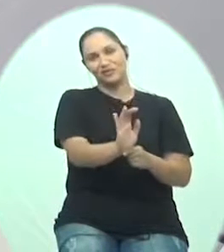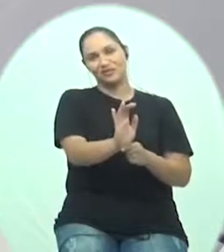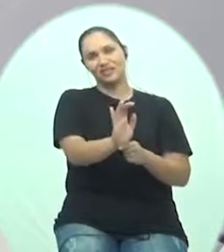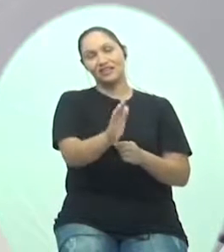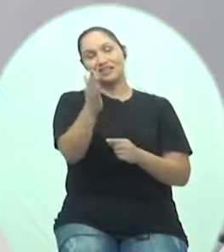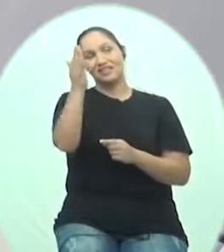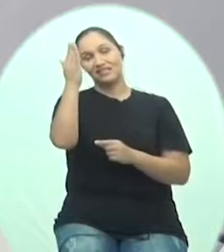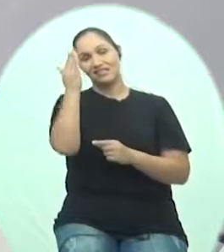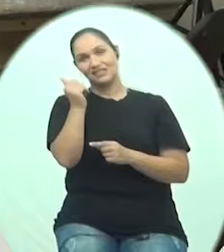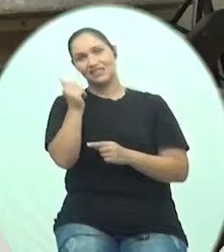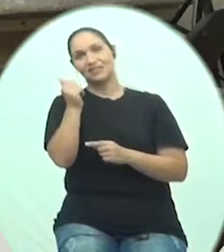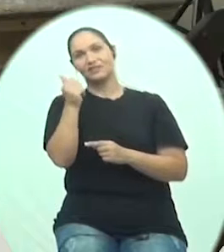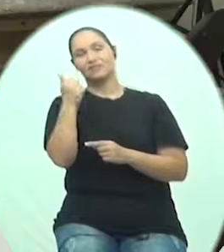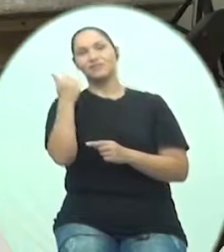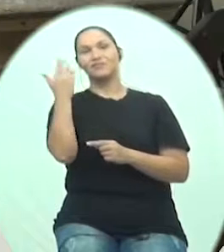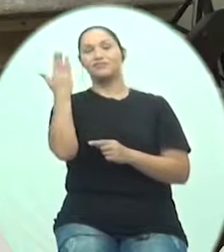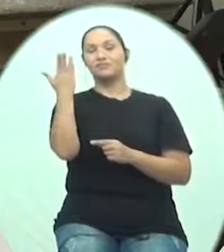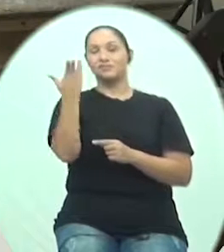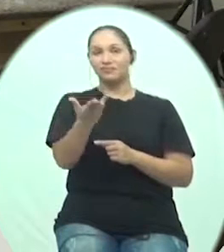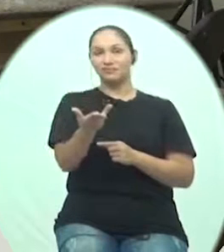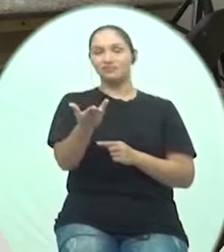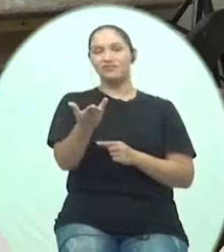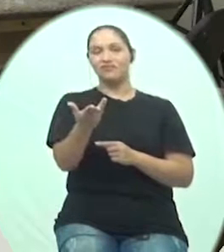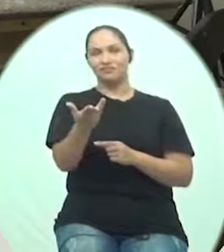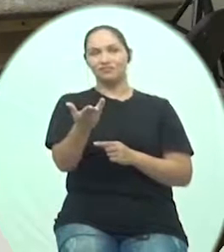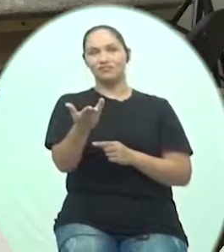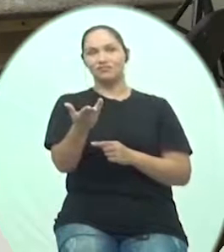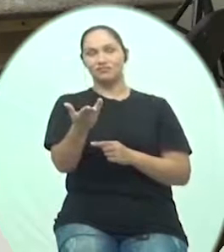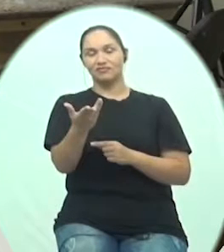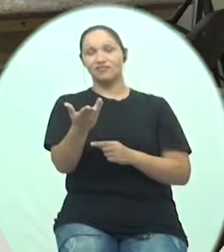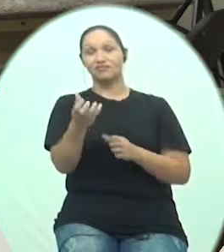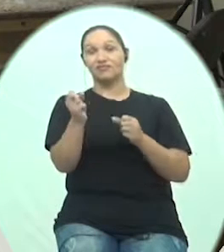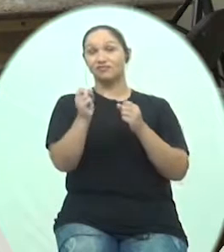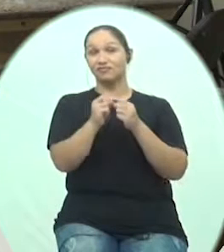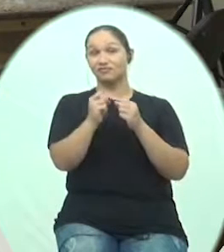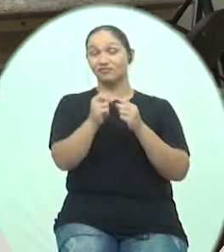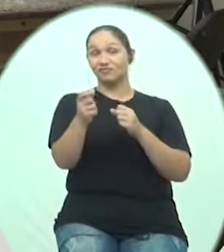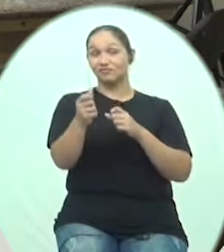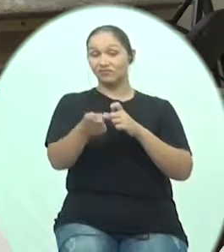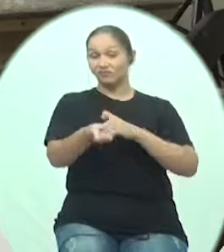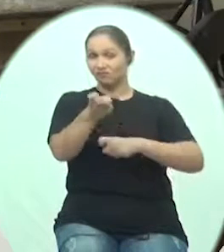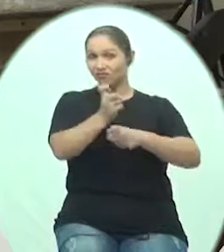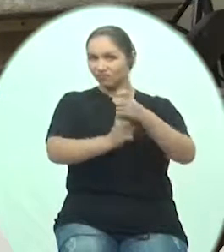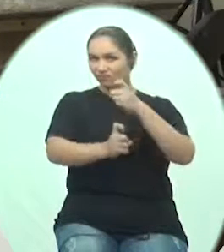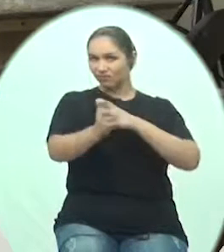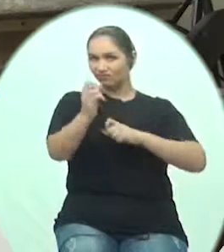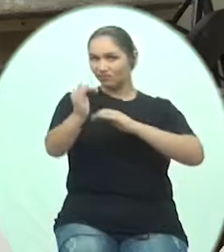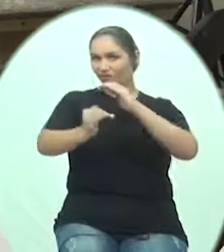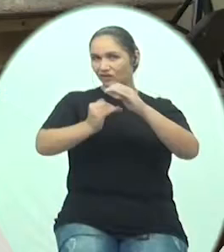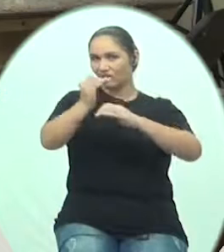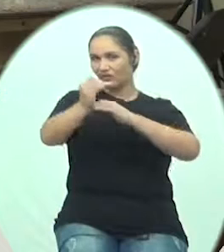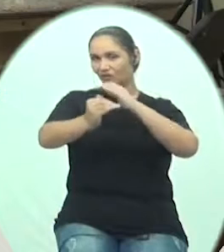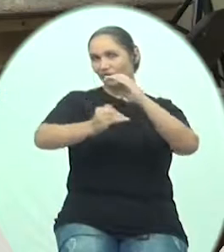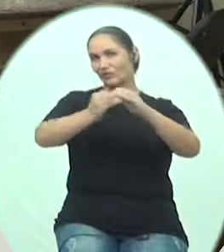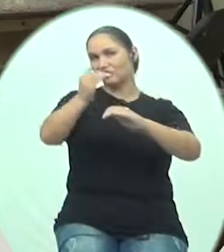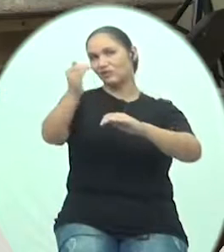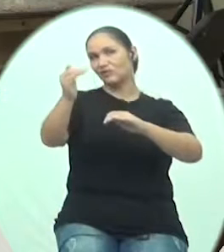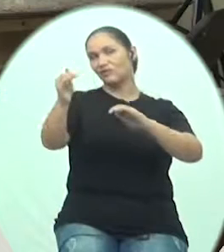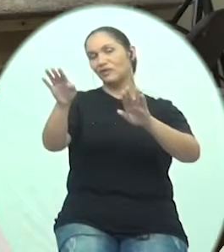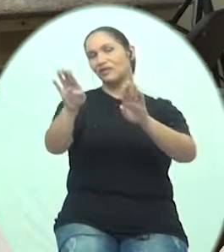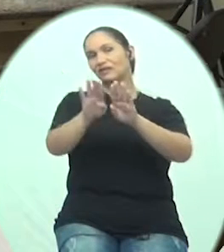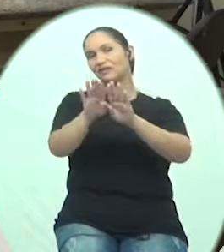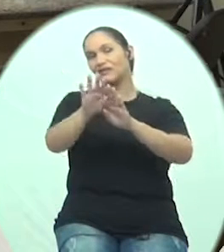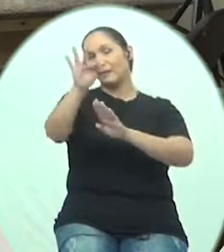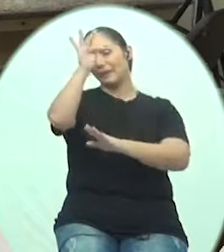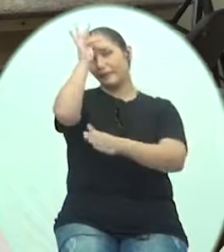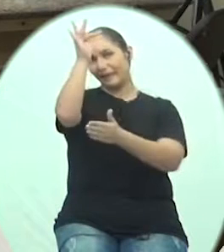além da Fé das pessoas mas também a questão Econômica da nossa região ela cresce cada vez mais também com o nosso Santuário então